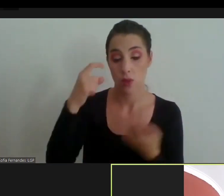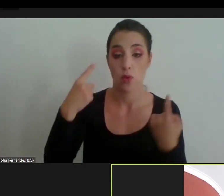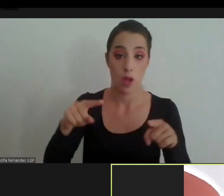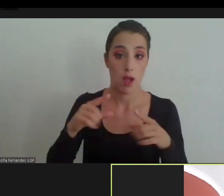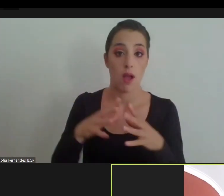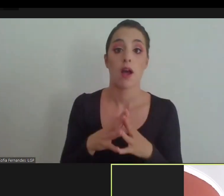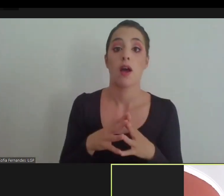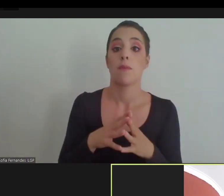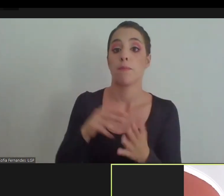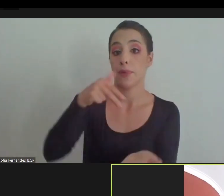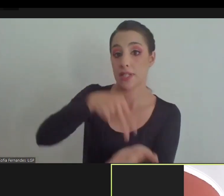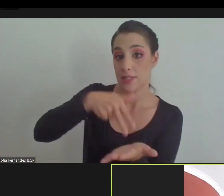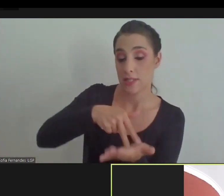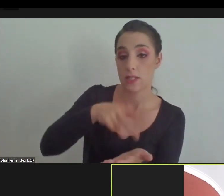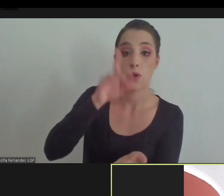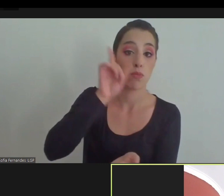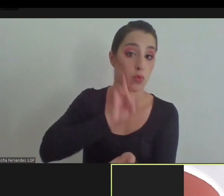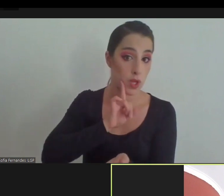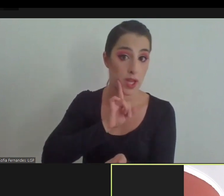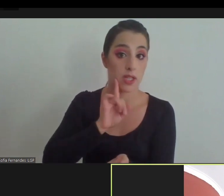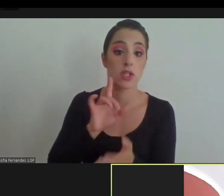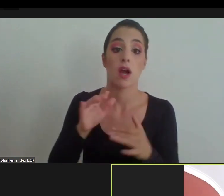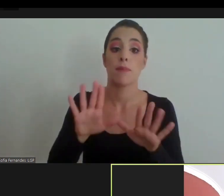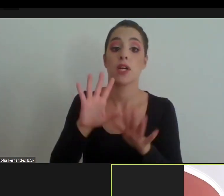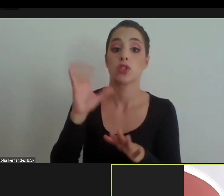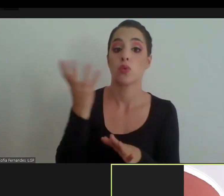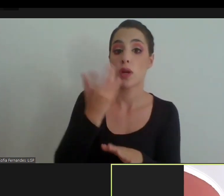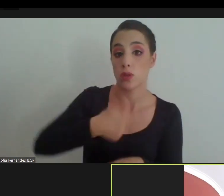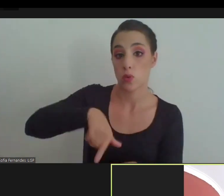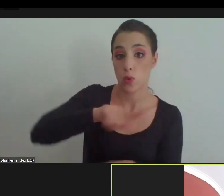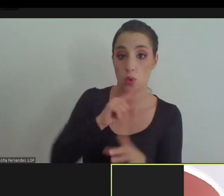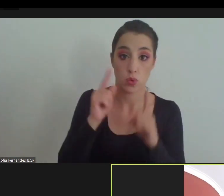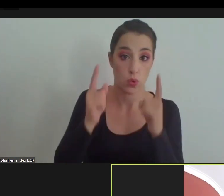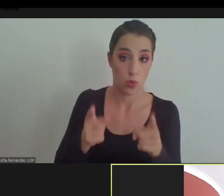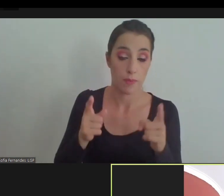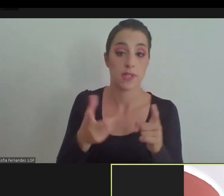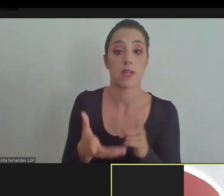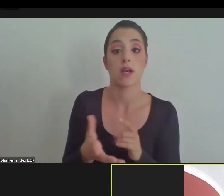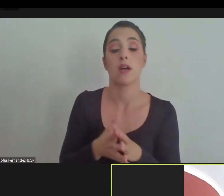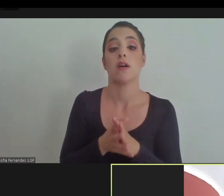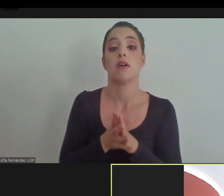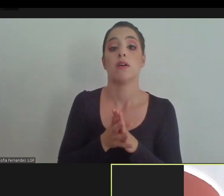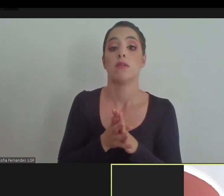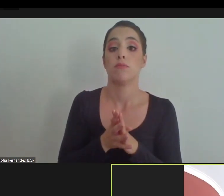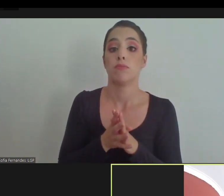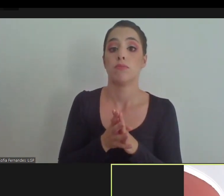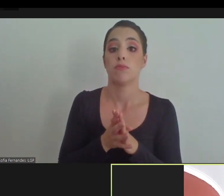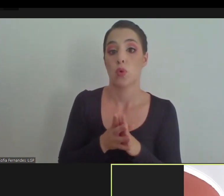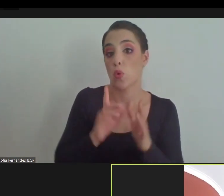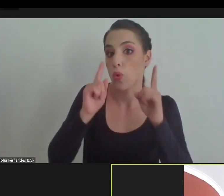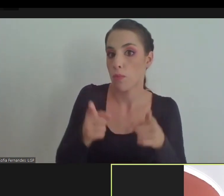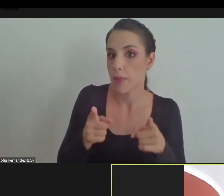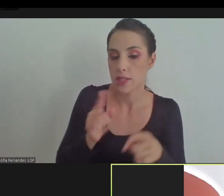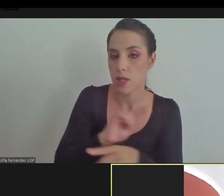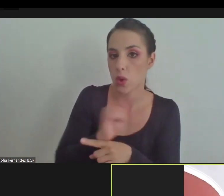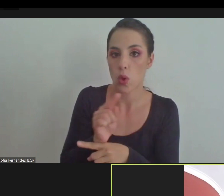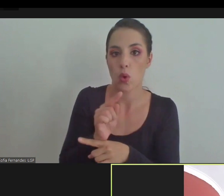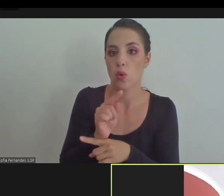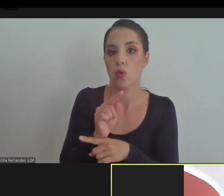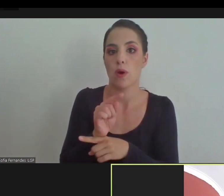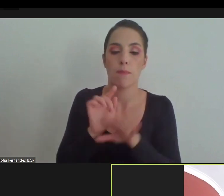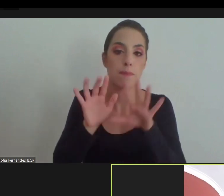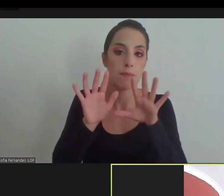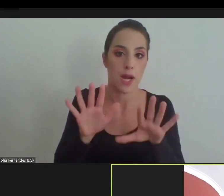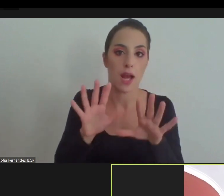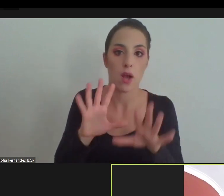presença de mulheres, mas quando vamos ver o escalão mais elevado, começa a diminuir, ou seja, quando